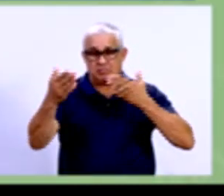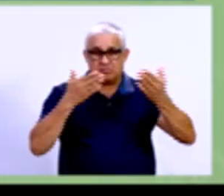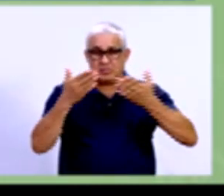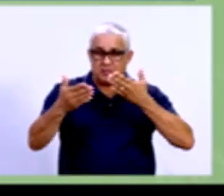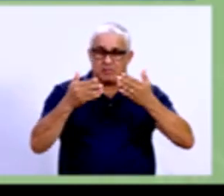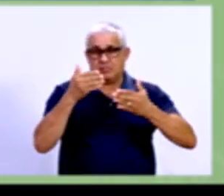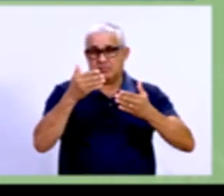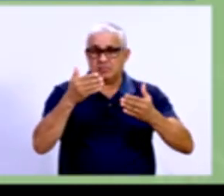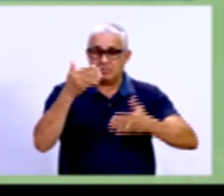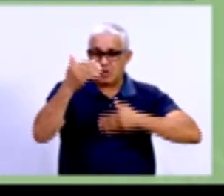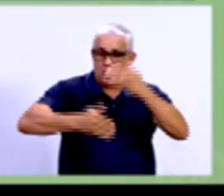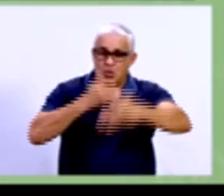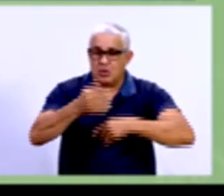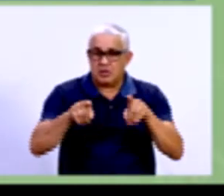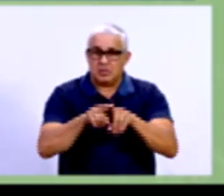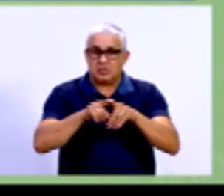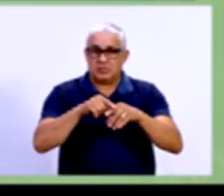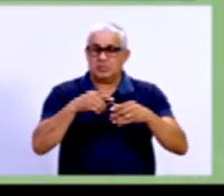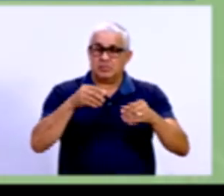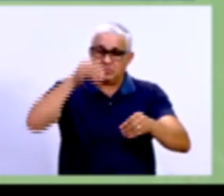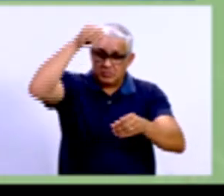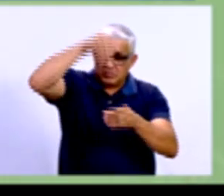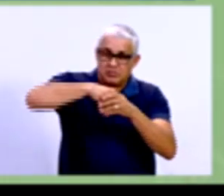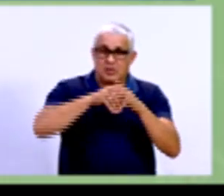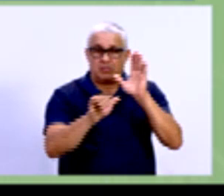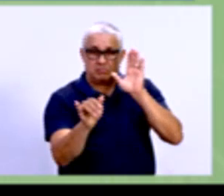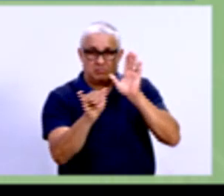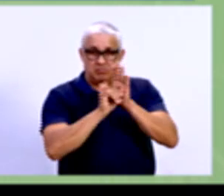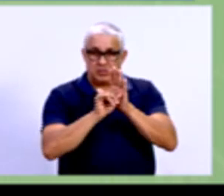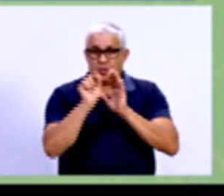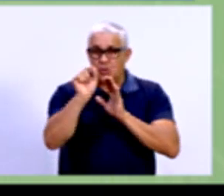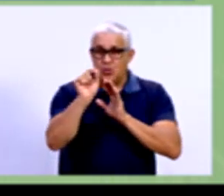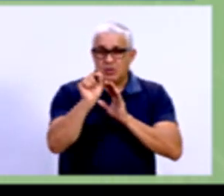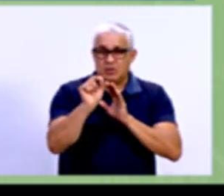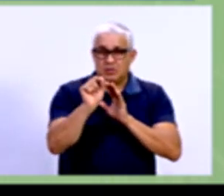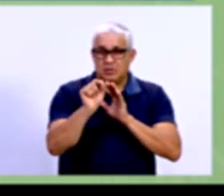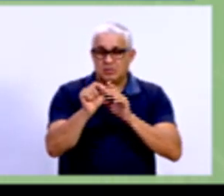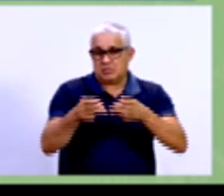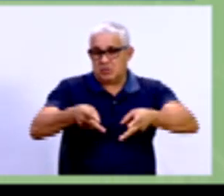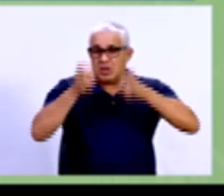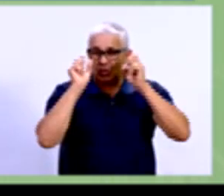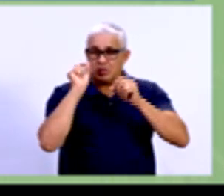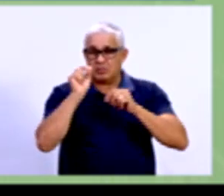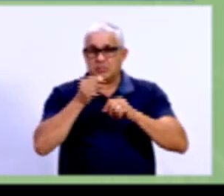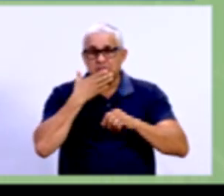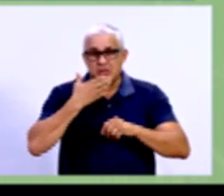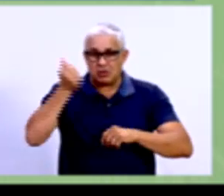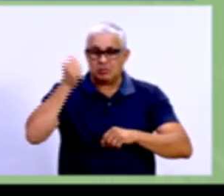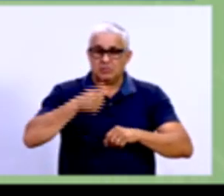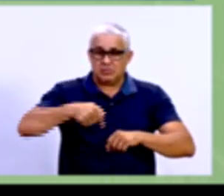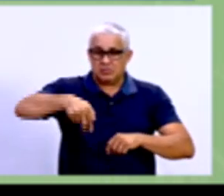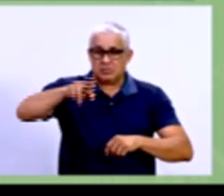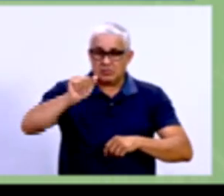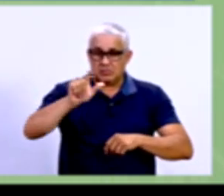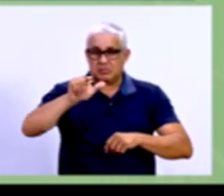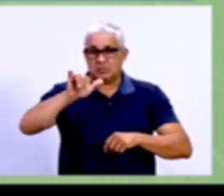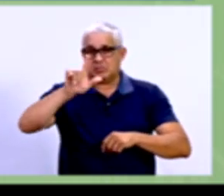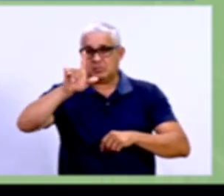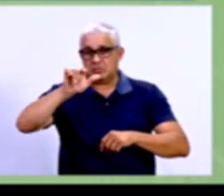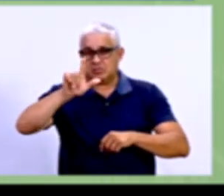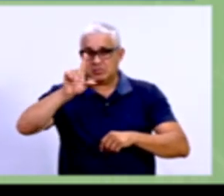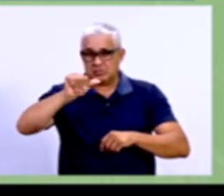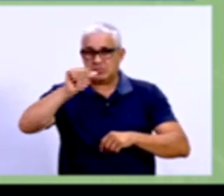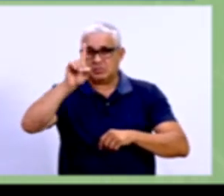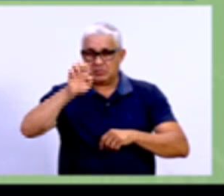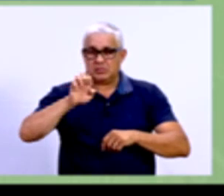processo e identificar dentro de um processo que mudanças podem ser feitas para melhorar a qualidade. Então, como a gente falou